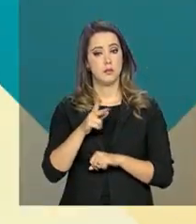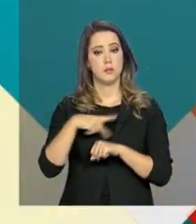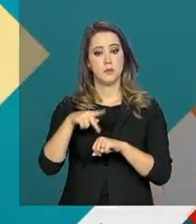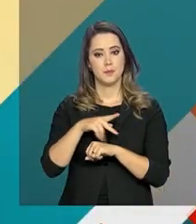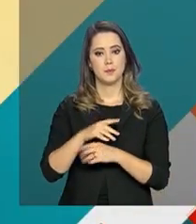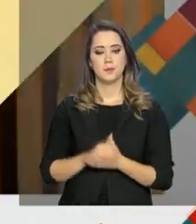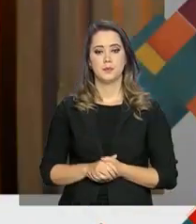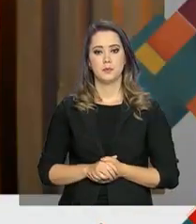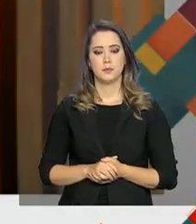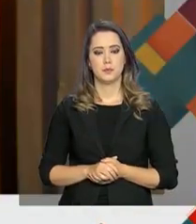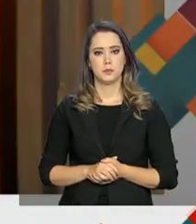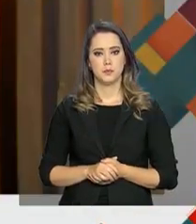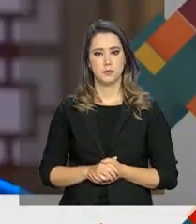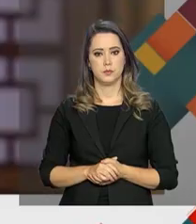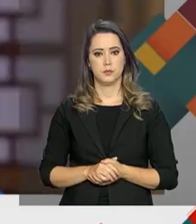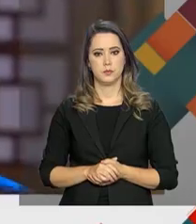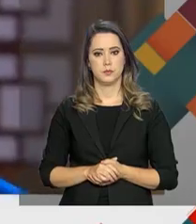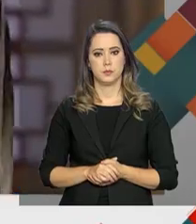países